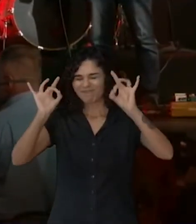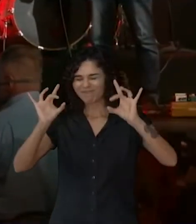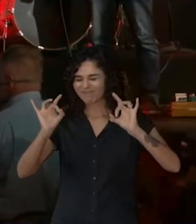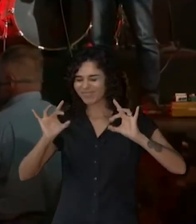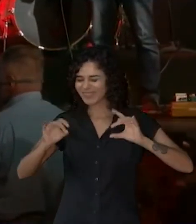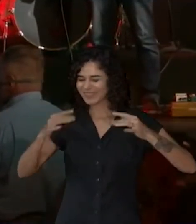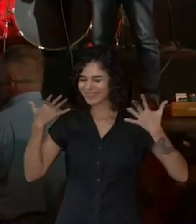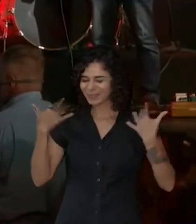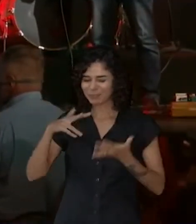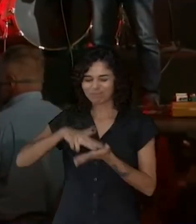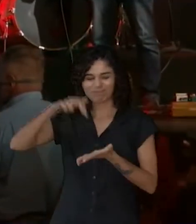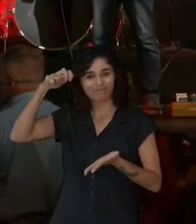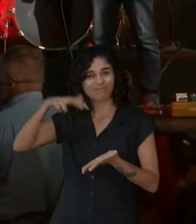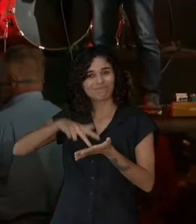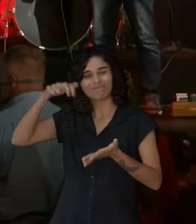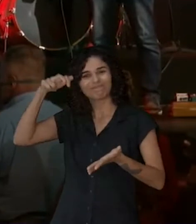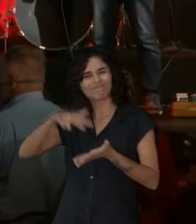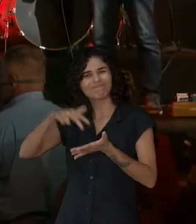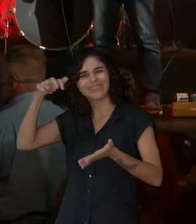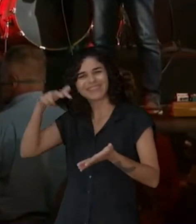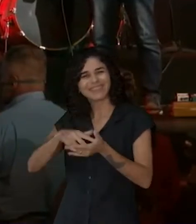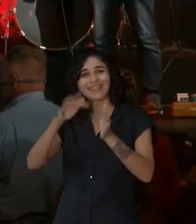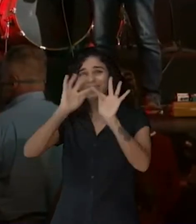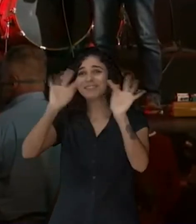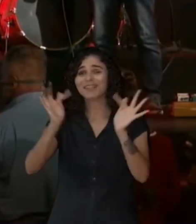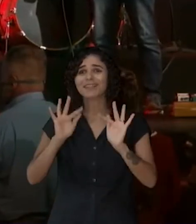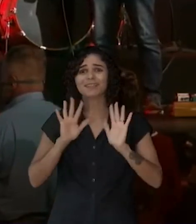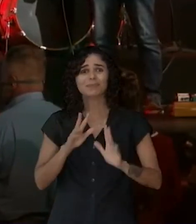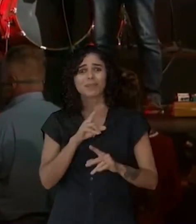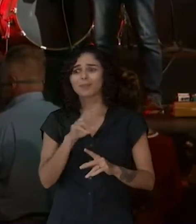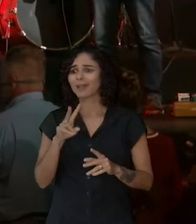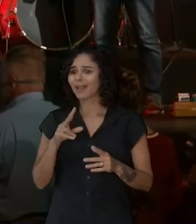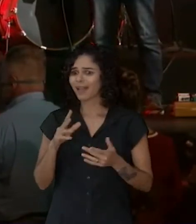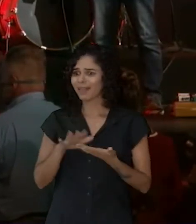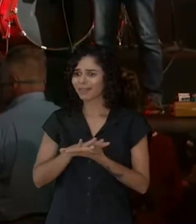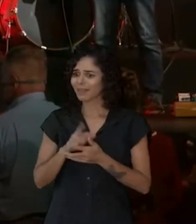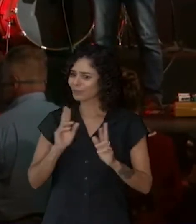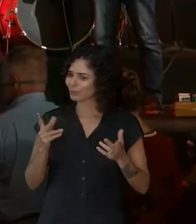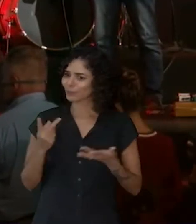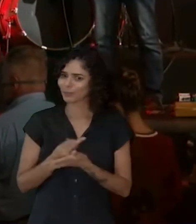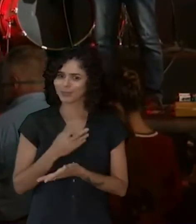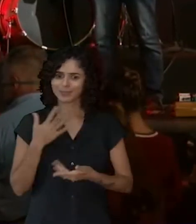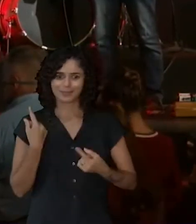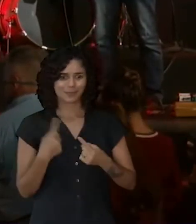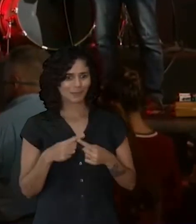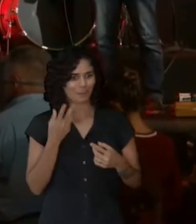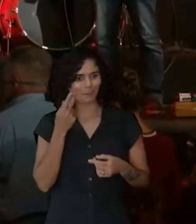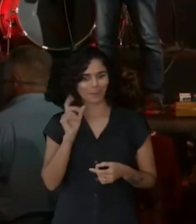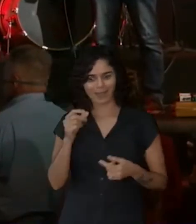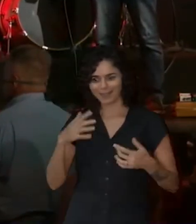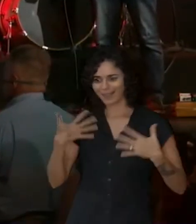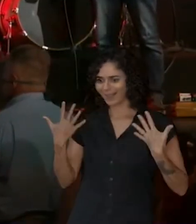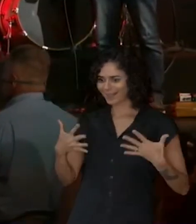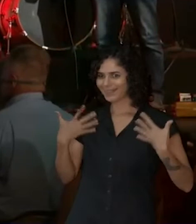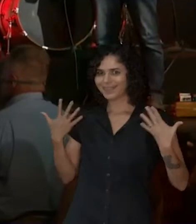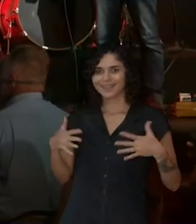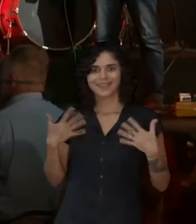tão feliz, mas aparentemente nada aconteceu, mas a alegria dele começa a contagiar você.